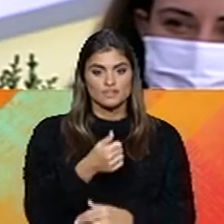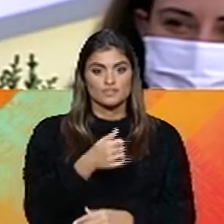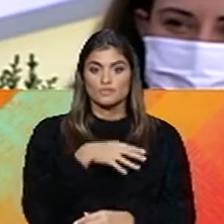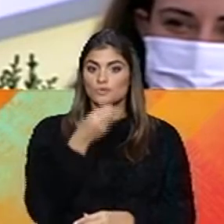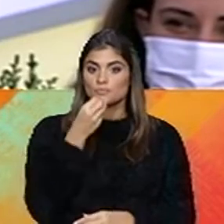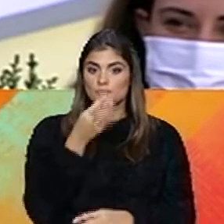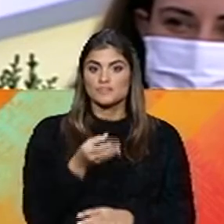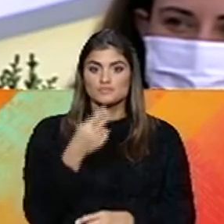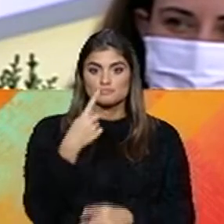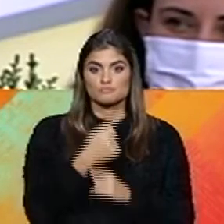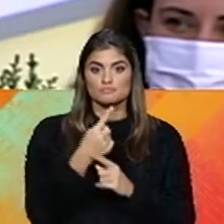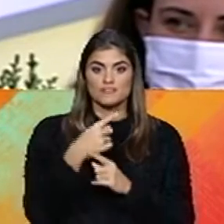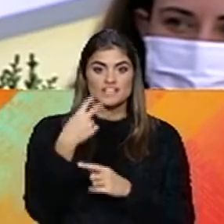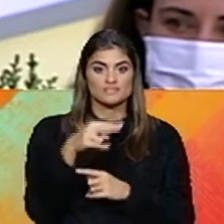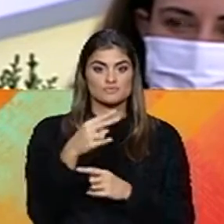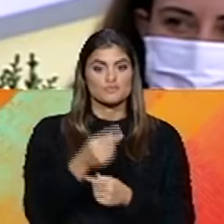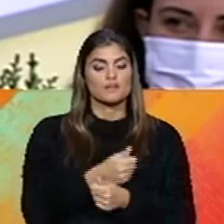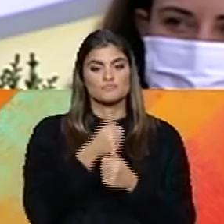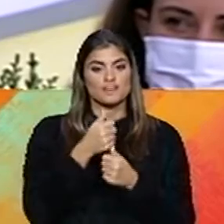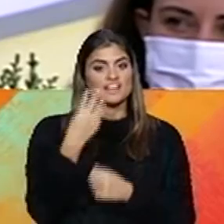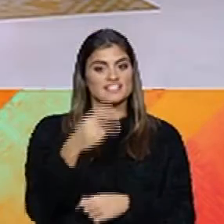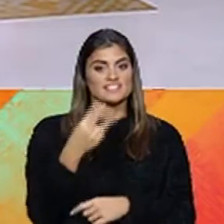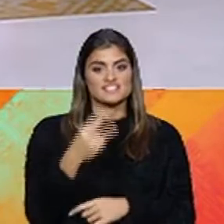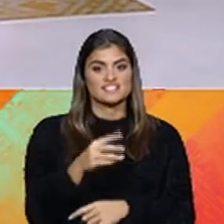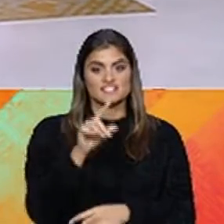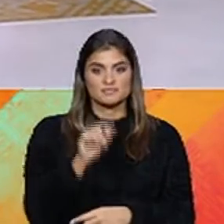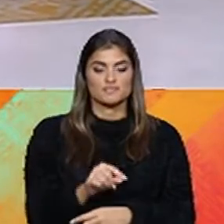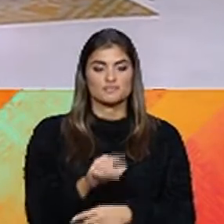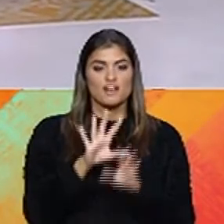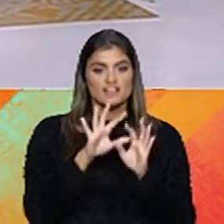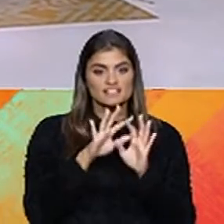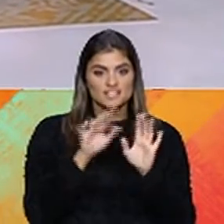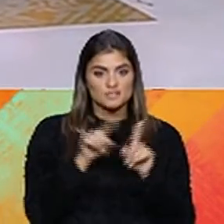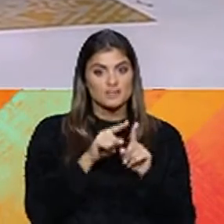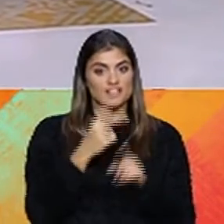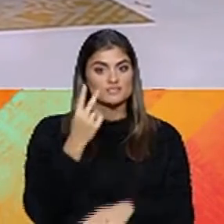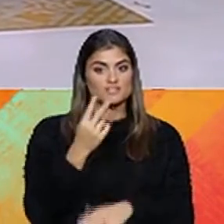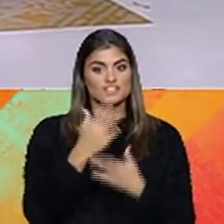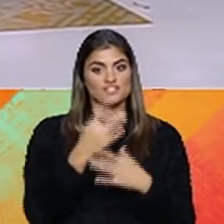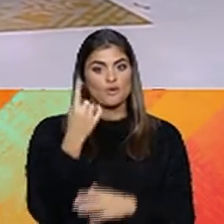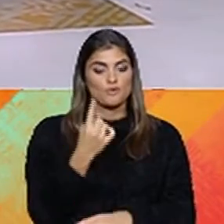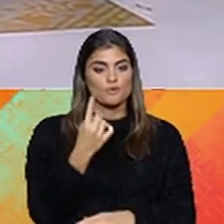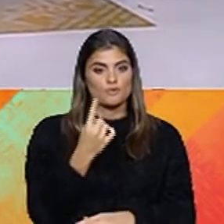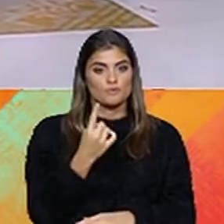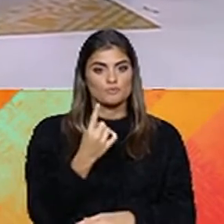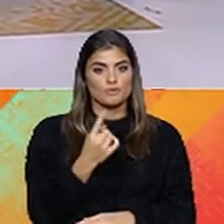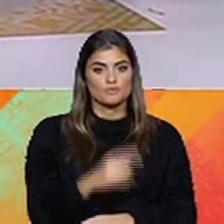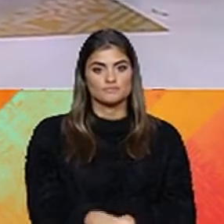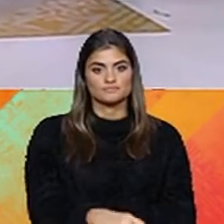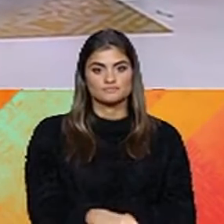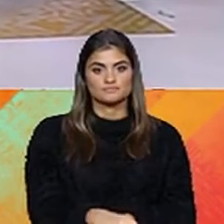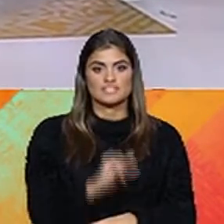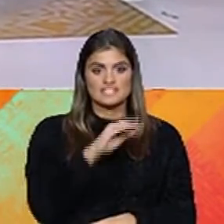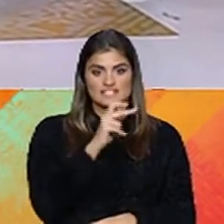porque segunda nunca sabe também terceira não sabe também é